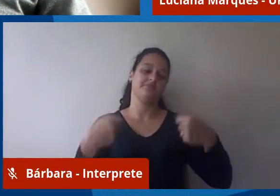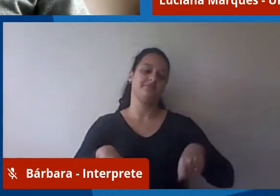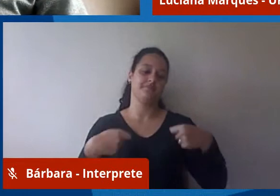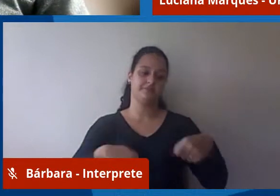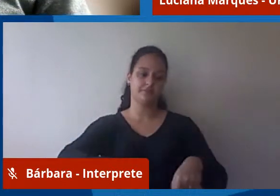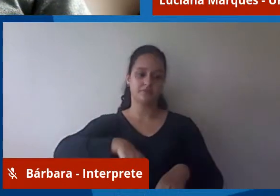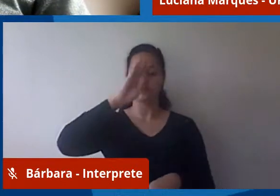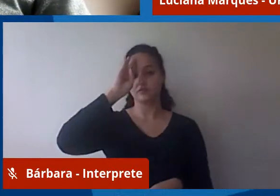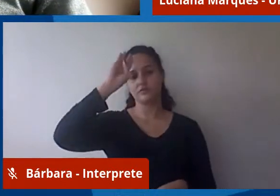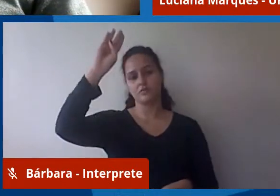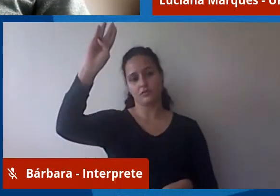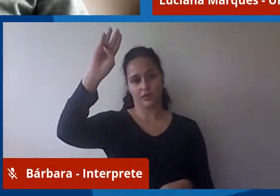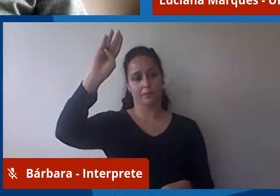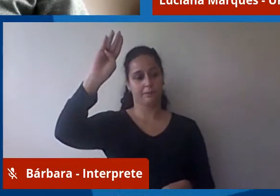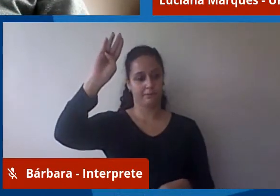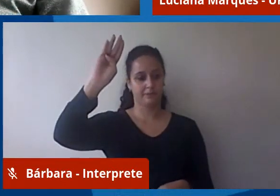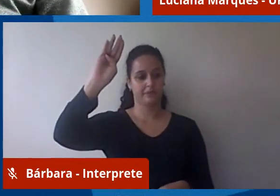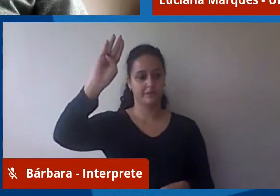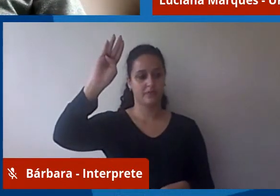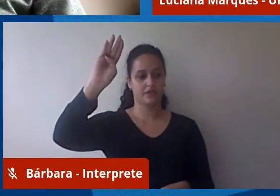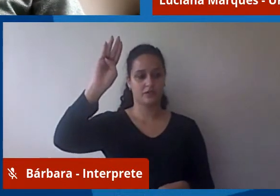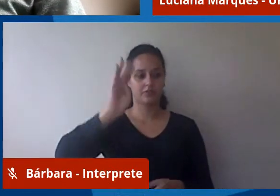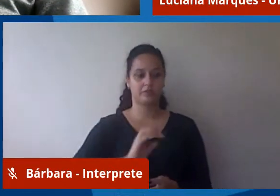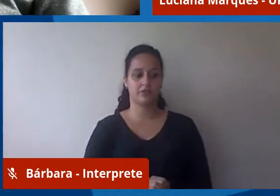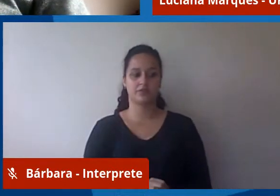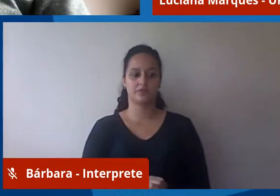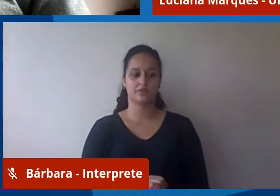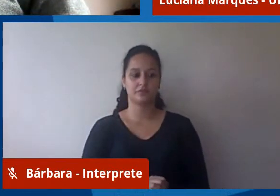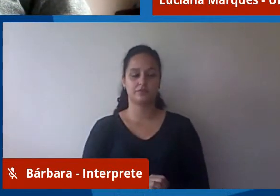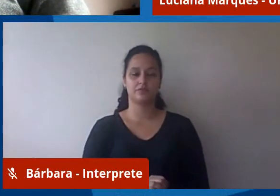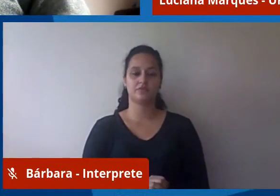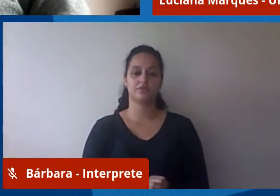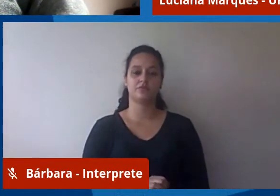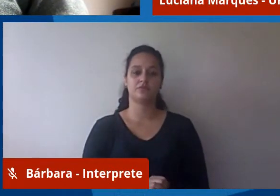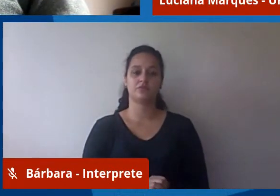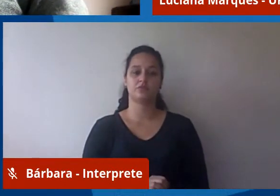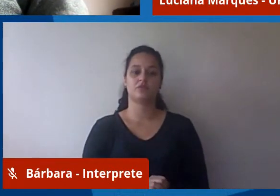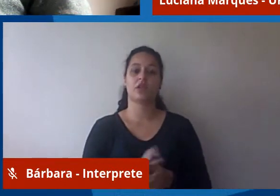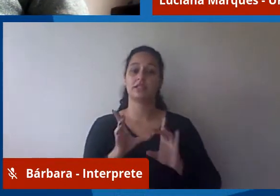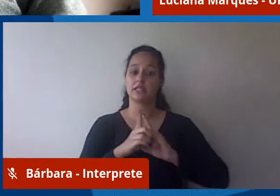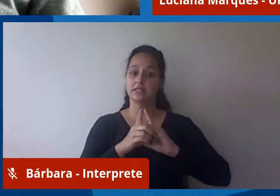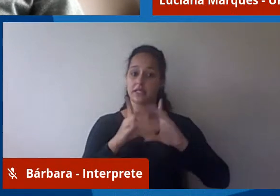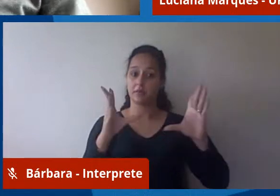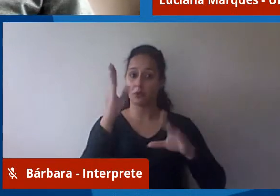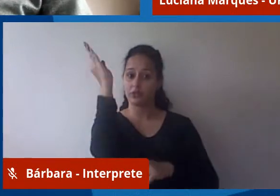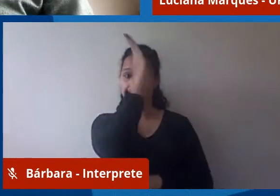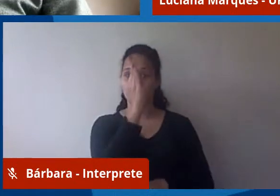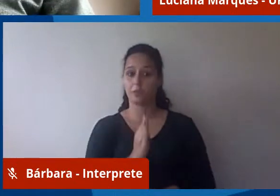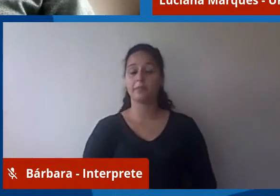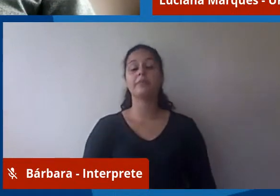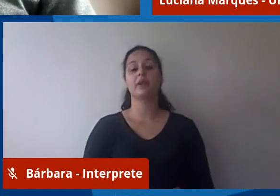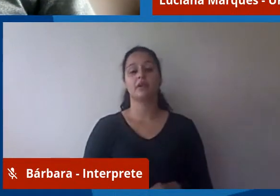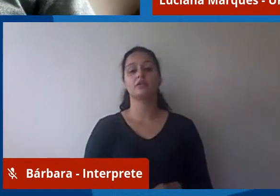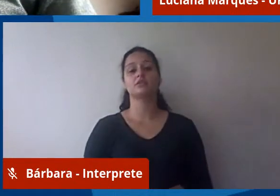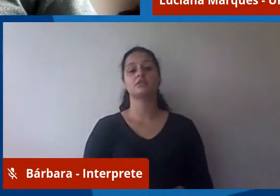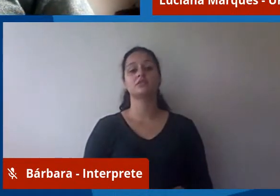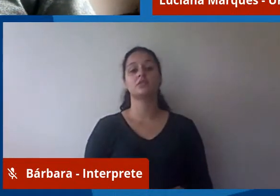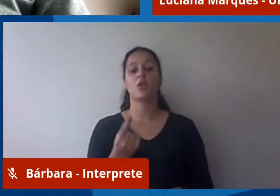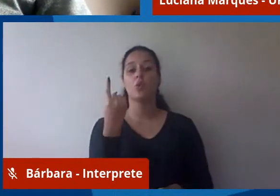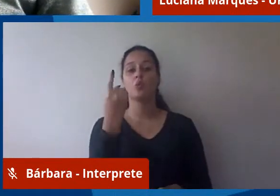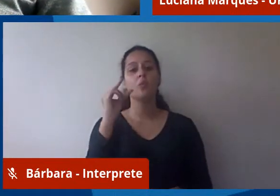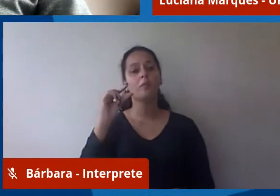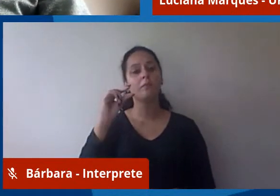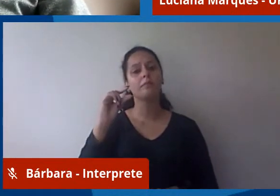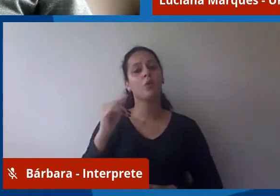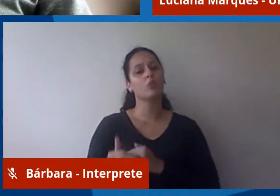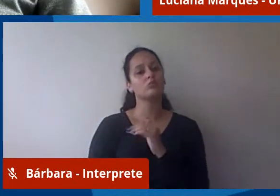na reconstrução da democracia no Brasil. E as coisas que mais melhorou no Brasil, ainda que pouco em relação ao necessário, foi ter democratizado o